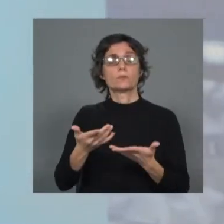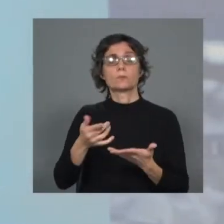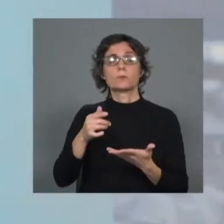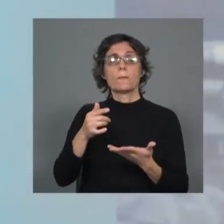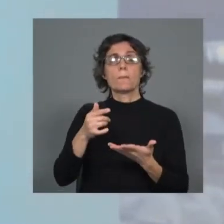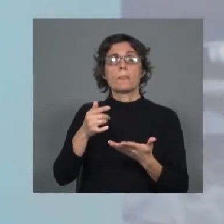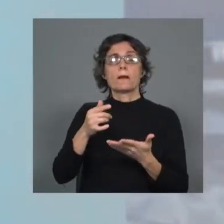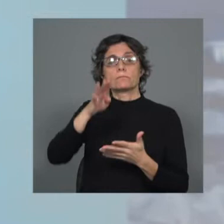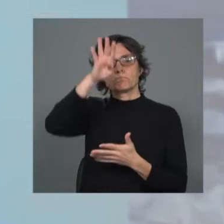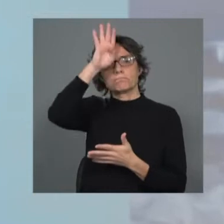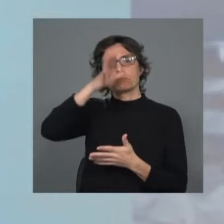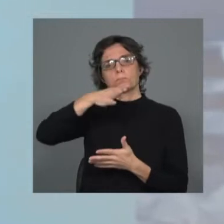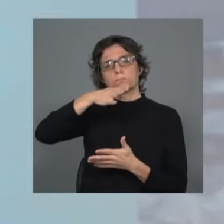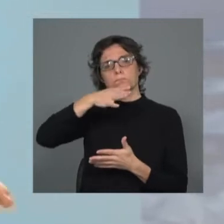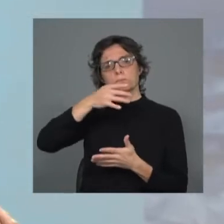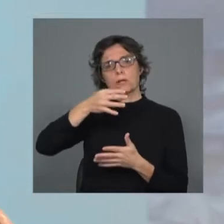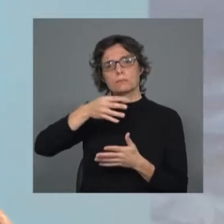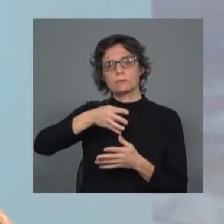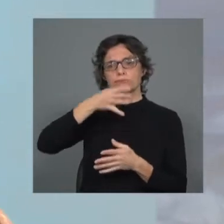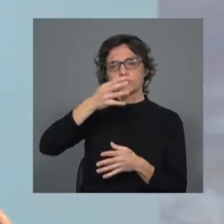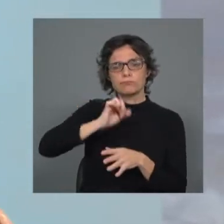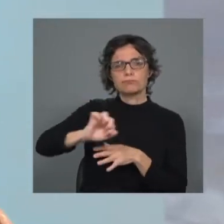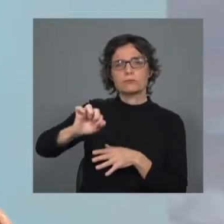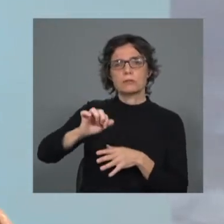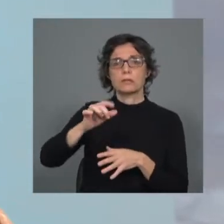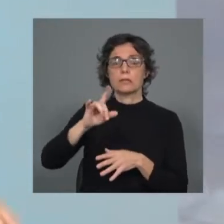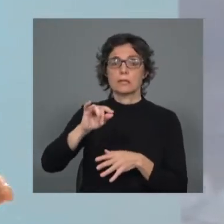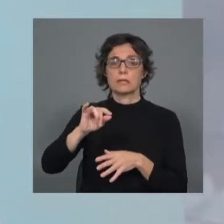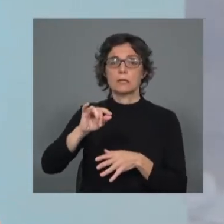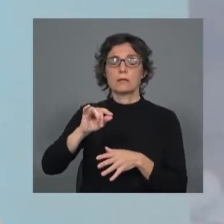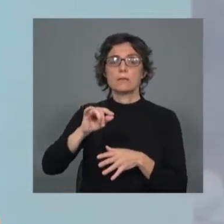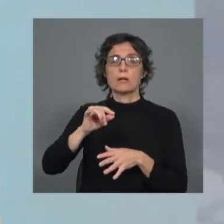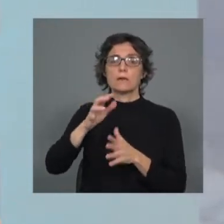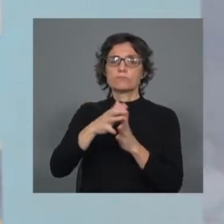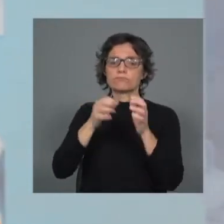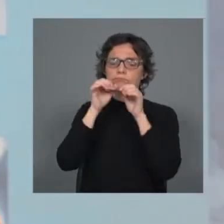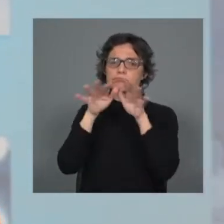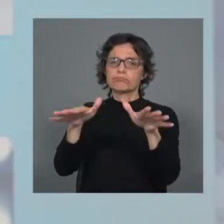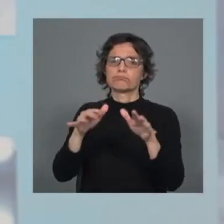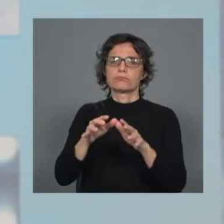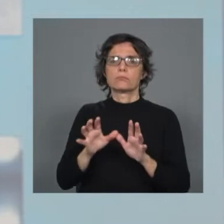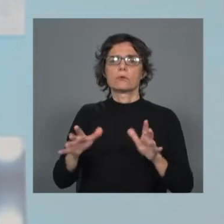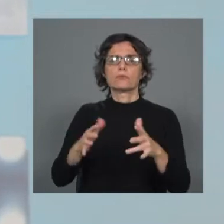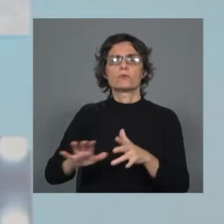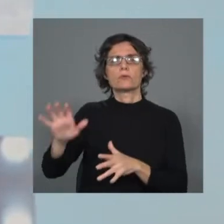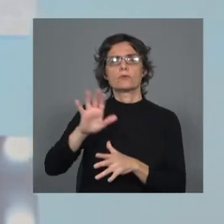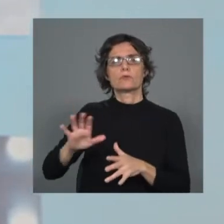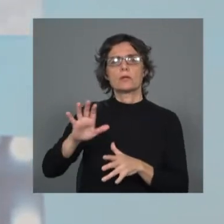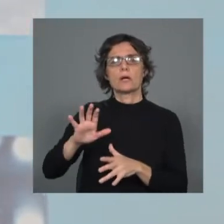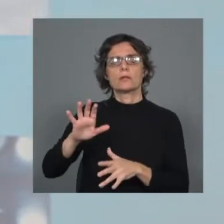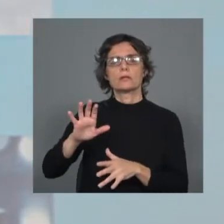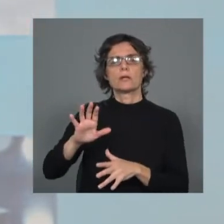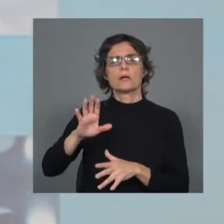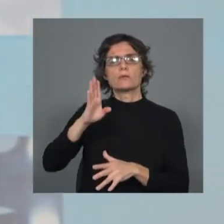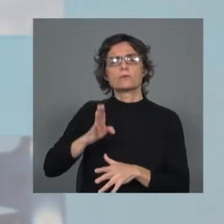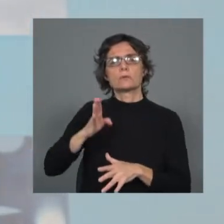mensagem do Papa para o Dia da Paz, mas também da nota divulgada pela Comissão Nacional de Justiça e Paz, cujo Presidente, Pedro Vaz